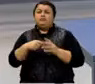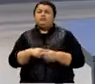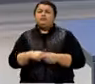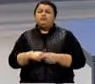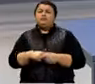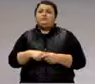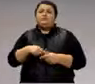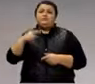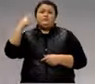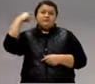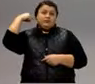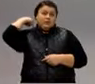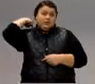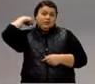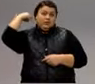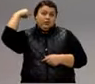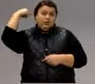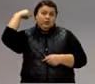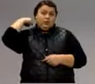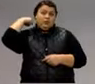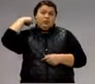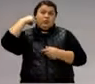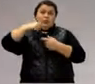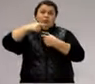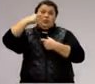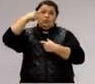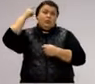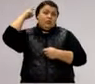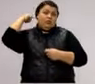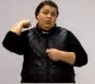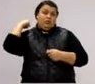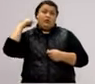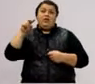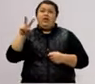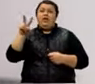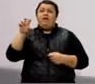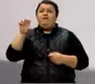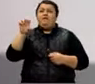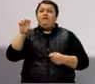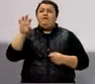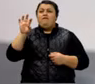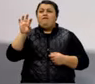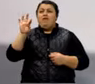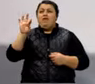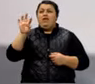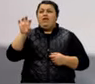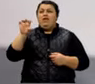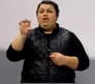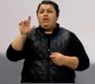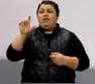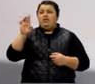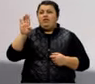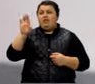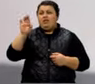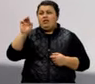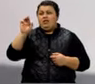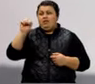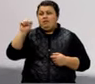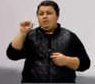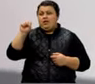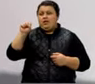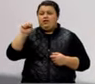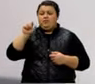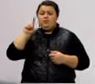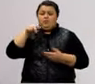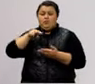a coluna vertebral, né, que é composta por vértebras, né, para auxiliar na